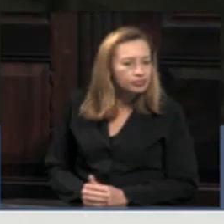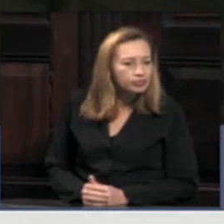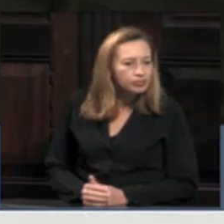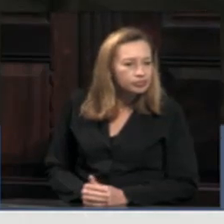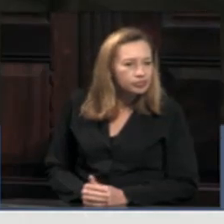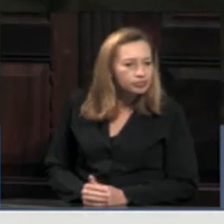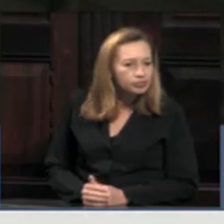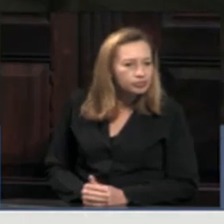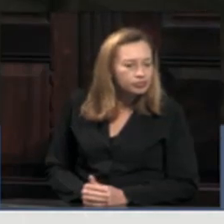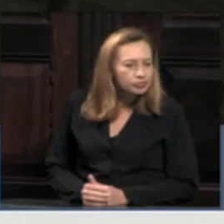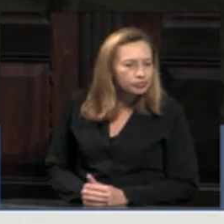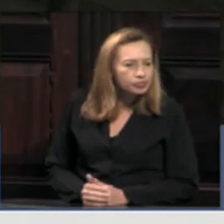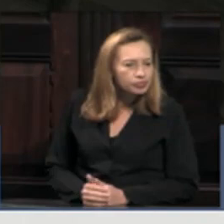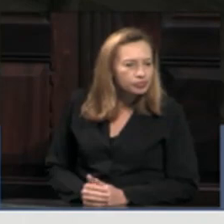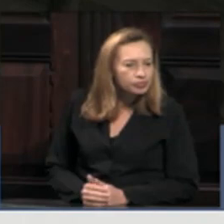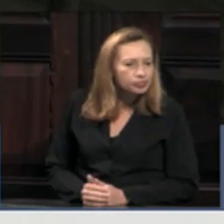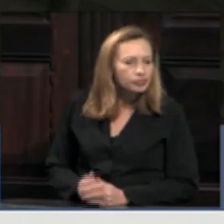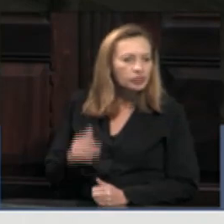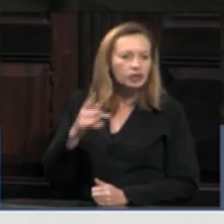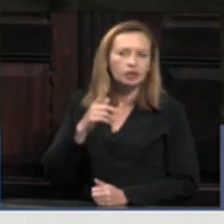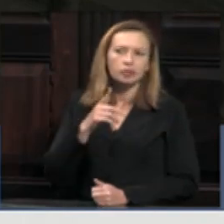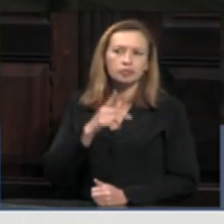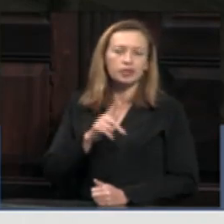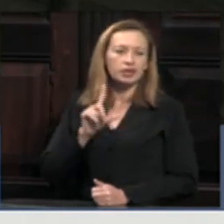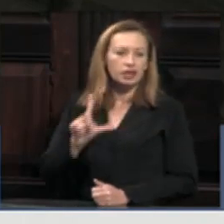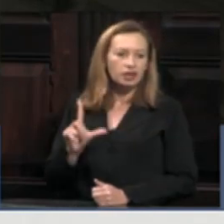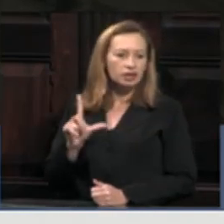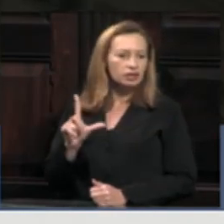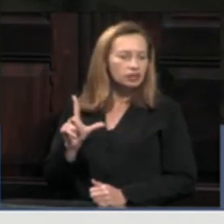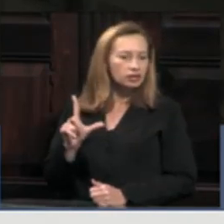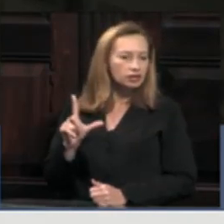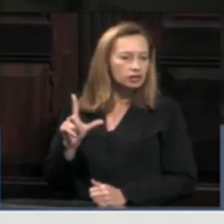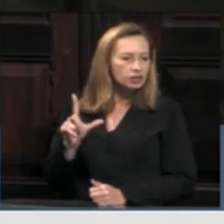Veto total ao PL